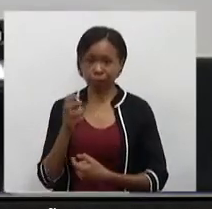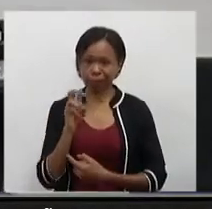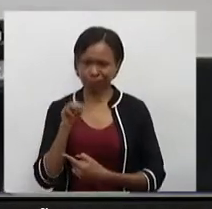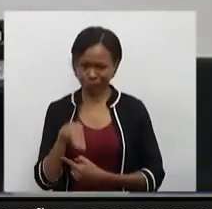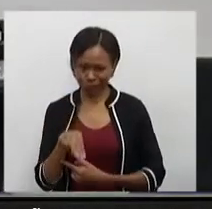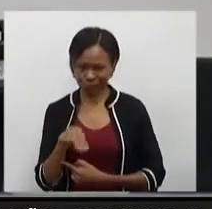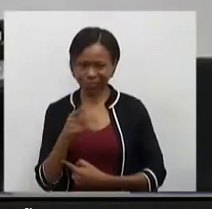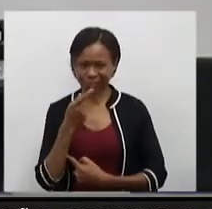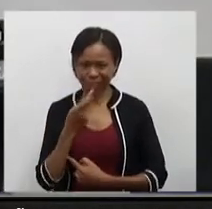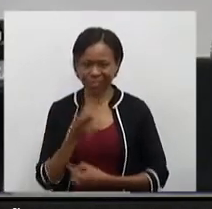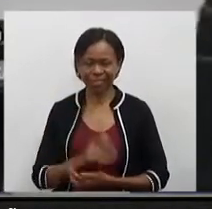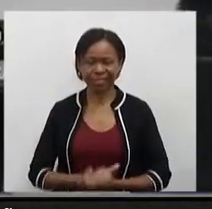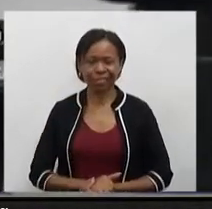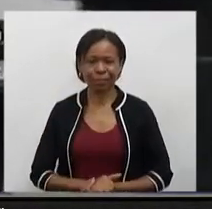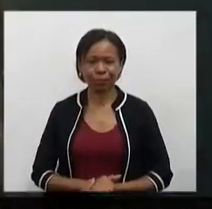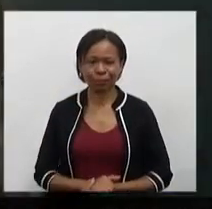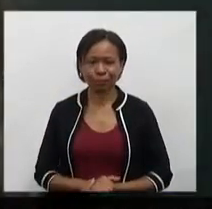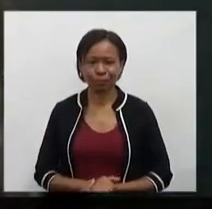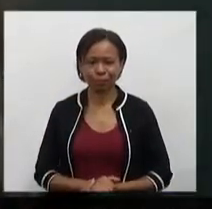Obrigada.